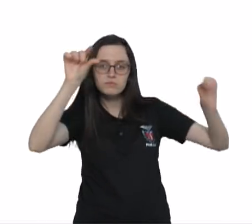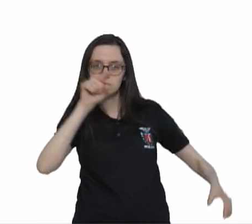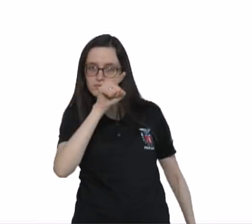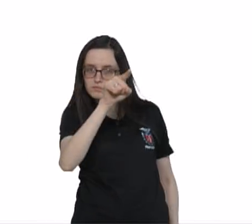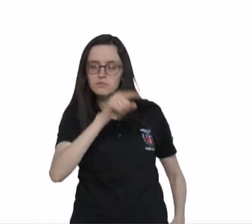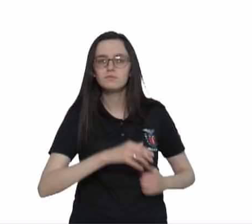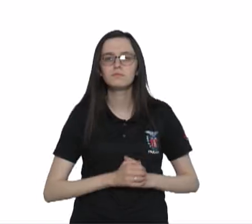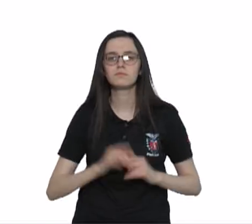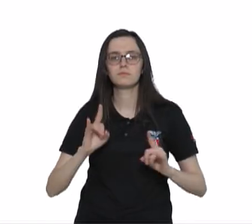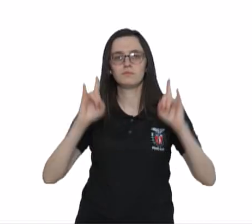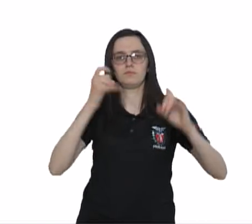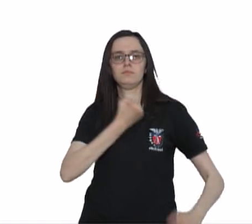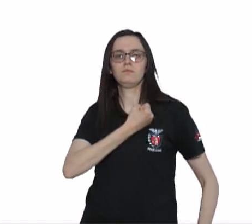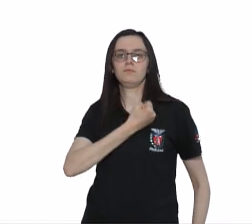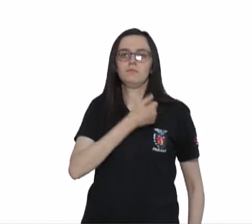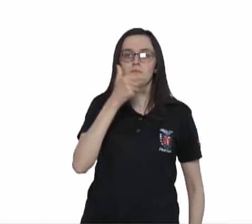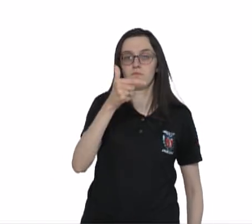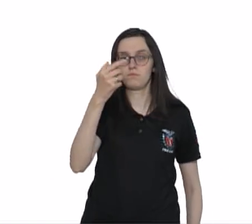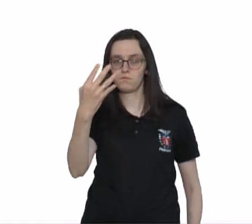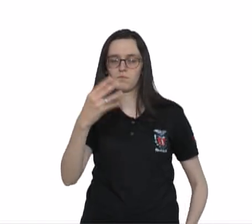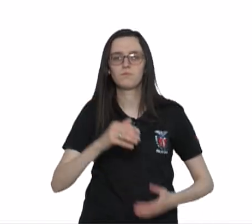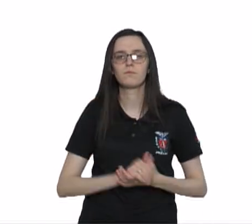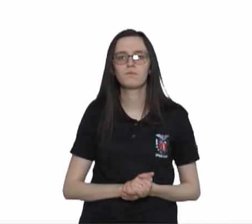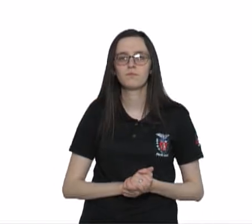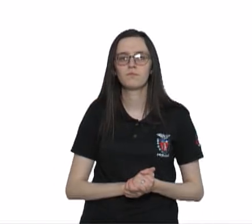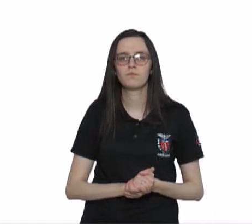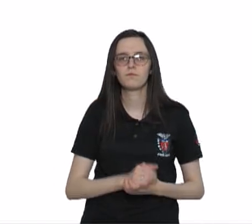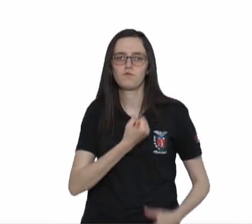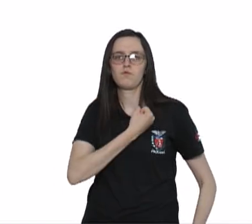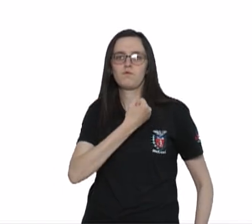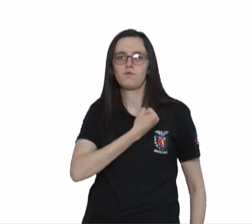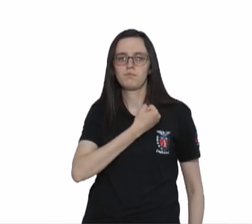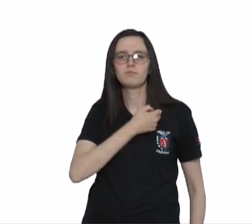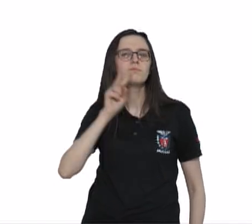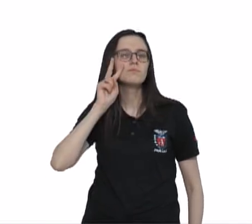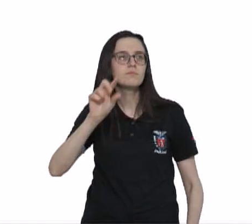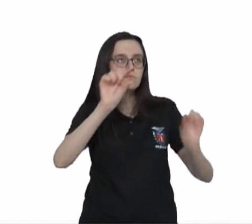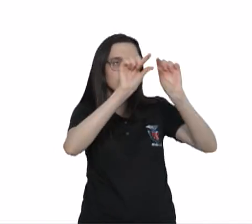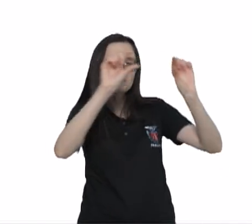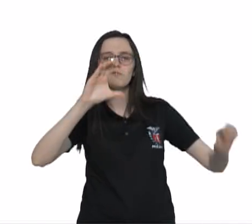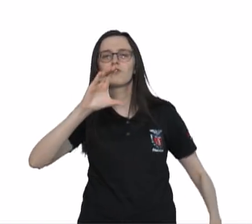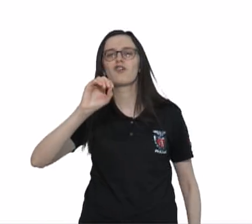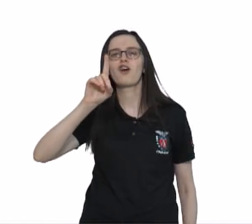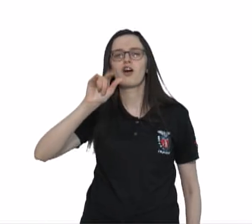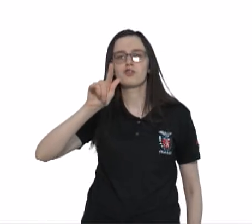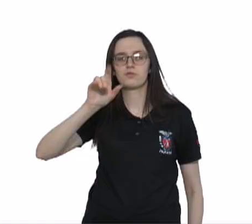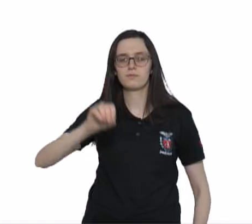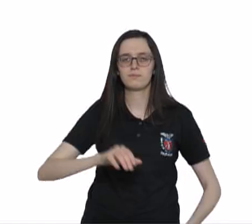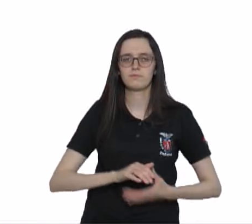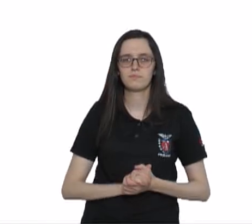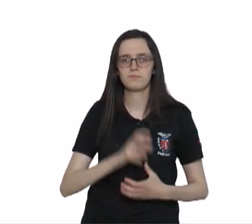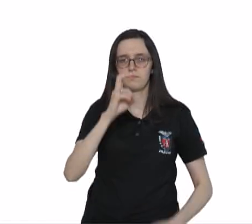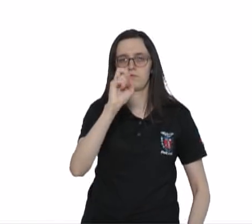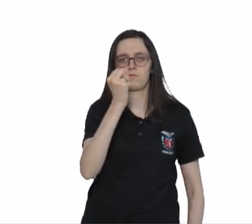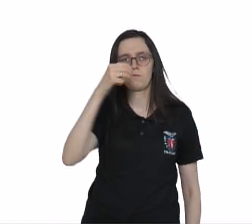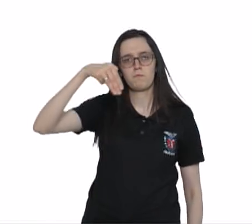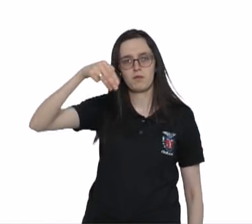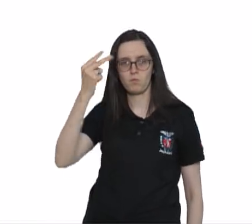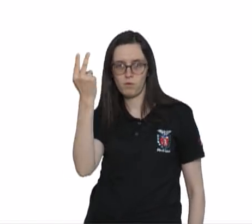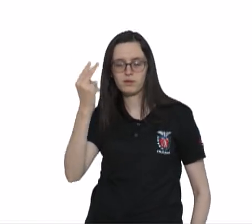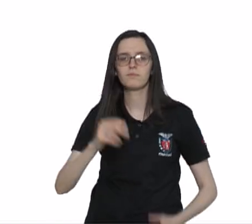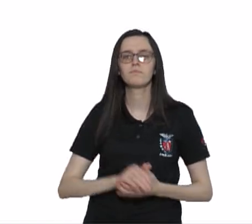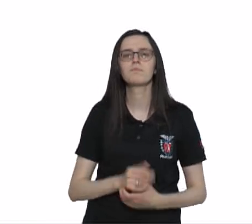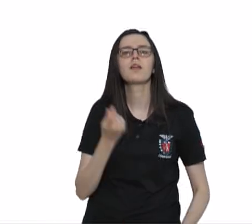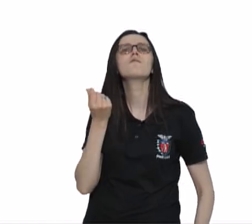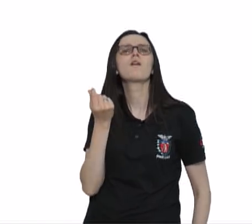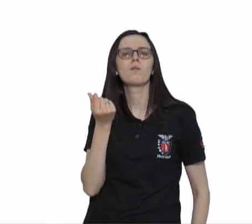974, apartamento 24. Código 290784, 58 metros quadrados.